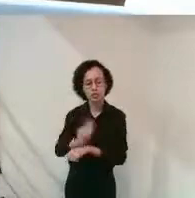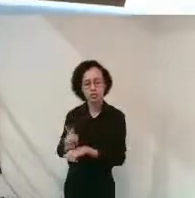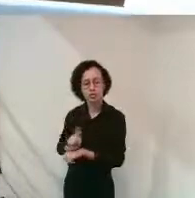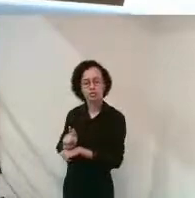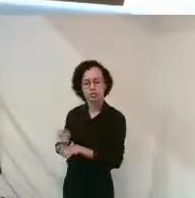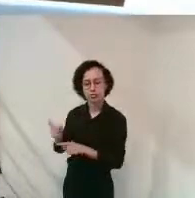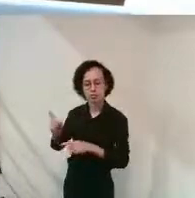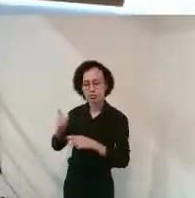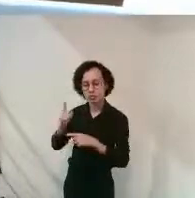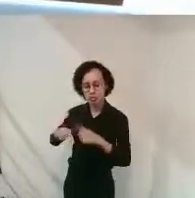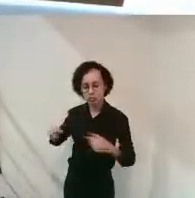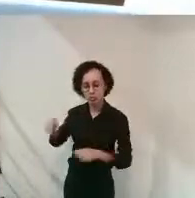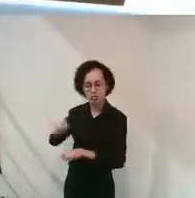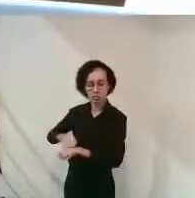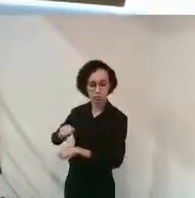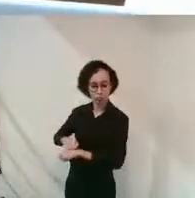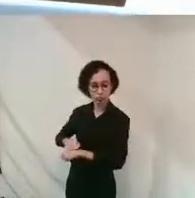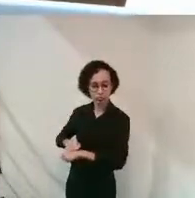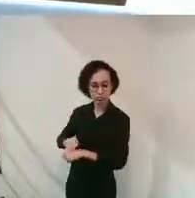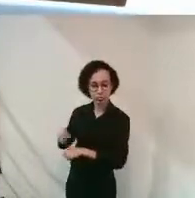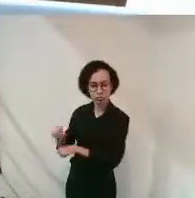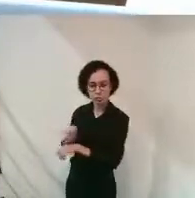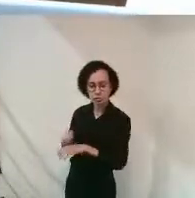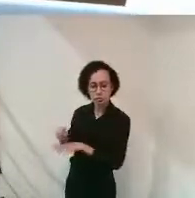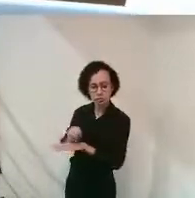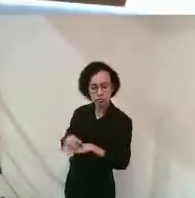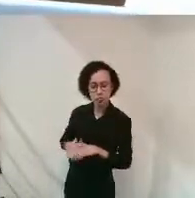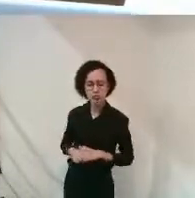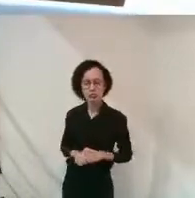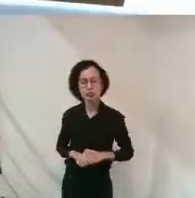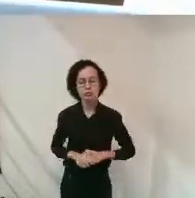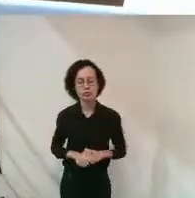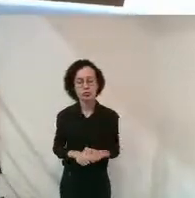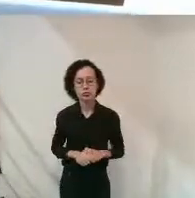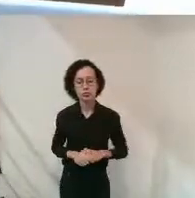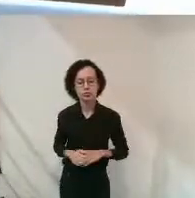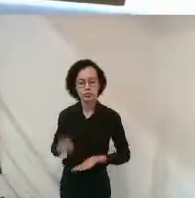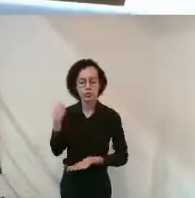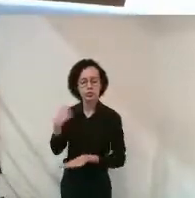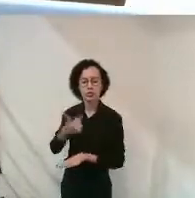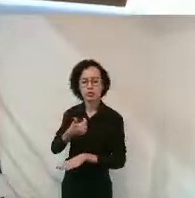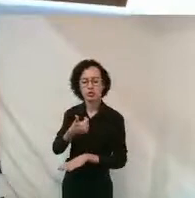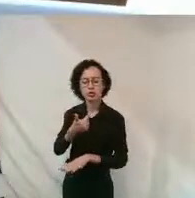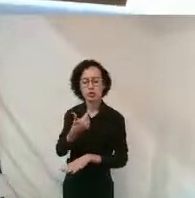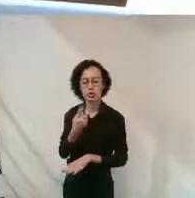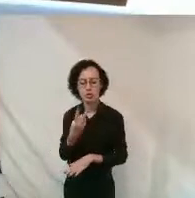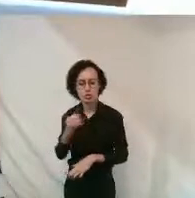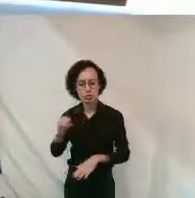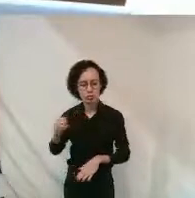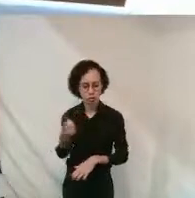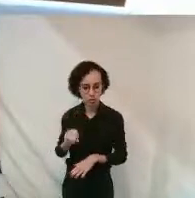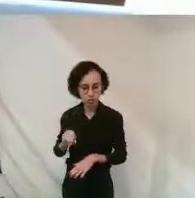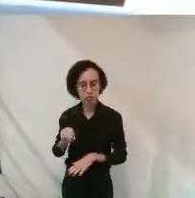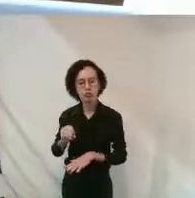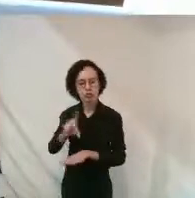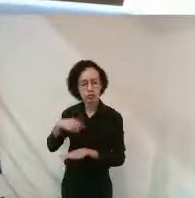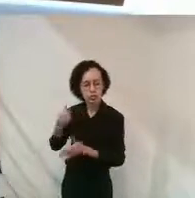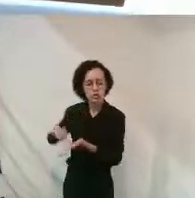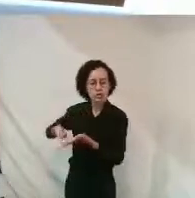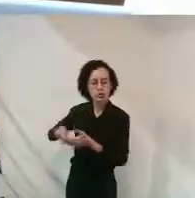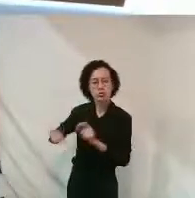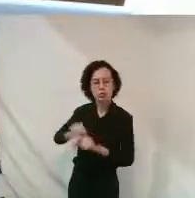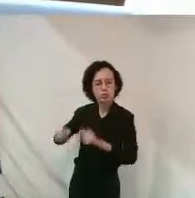não como a lógica unitária até antes de 2010. Antes de 2010, nós exigimos o quê?